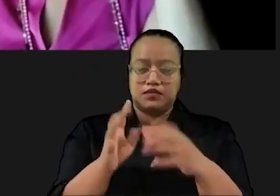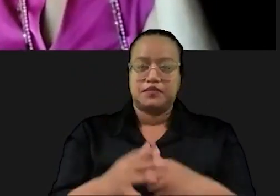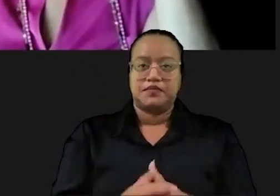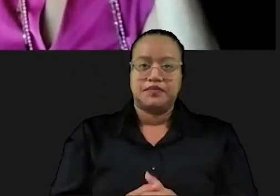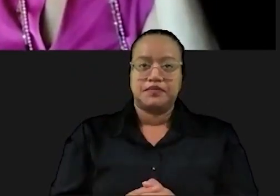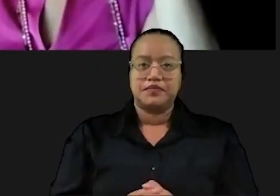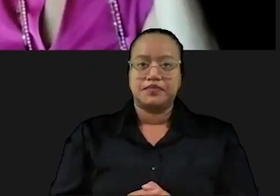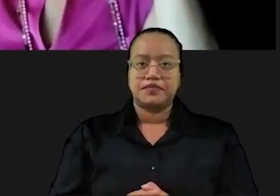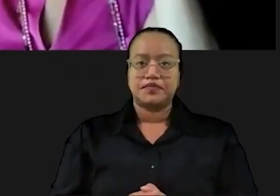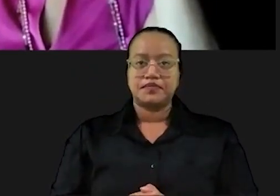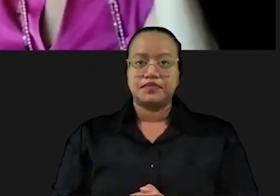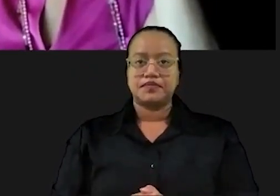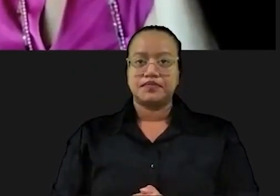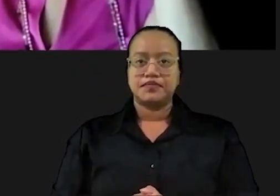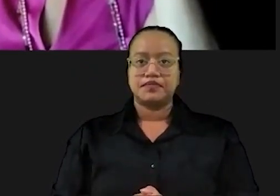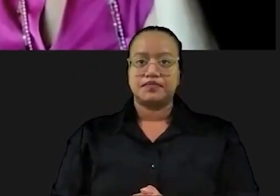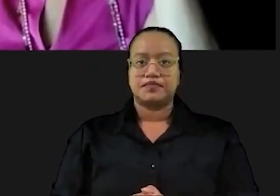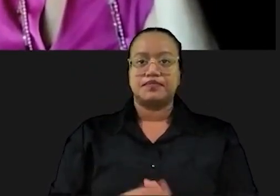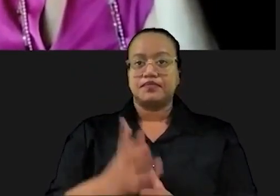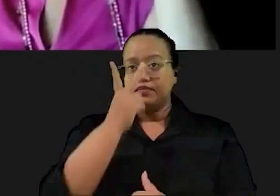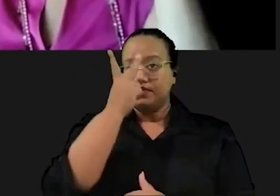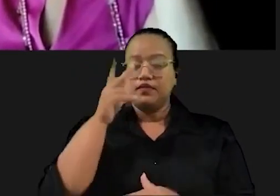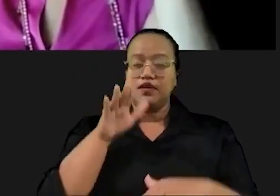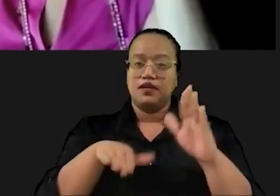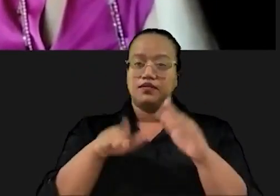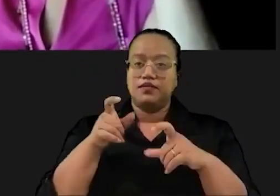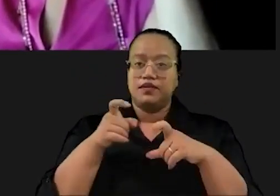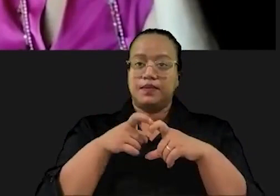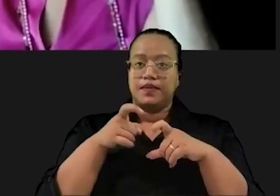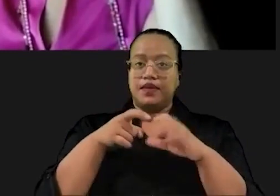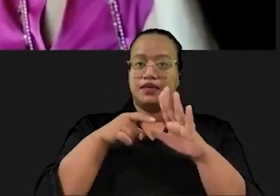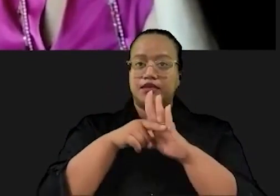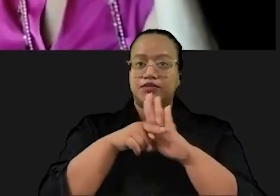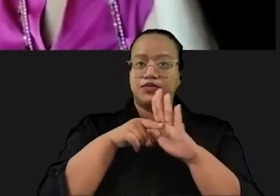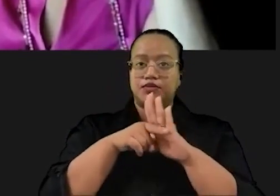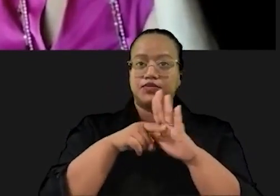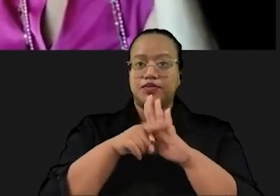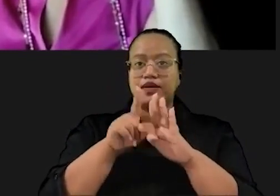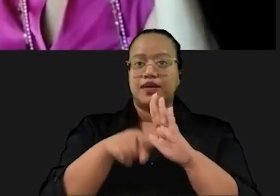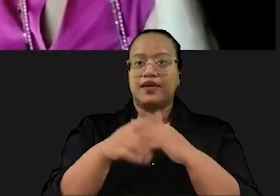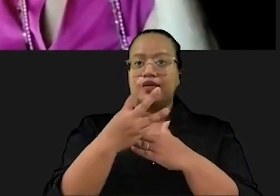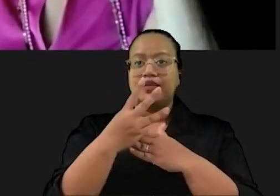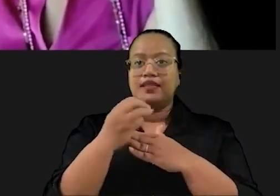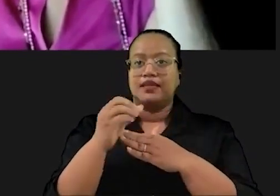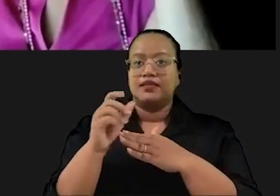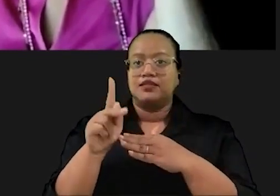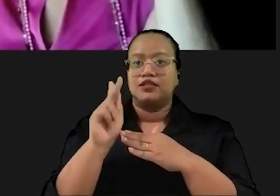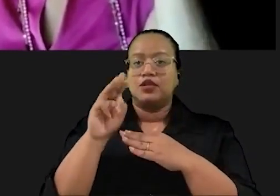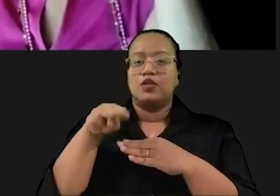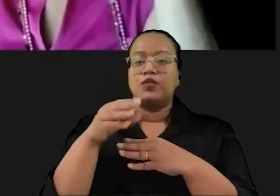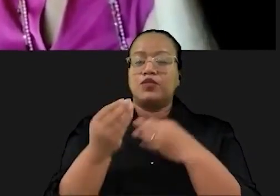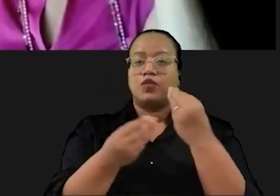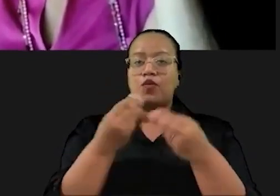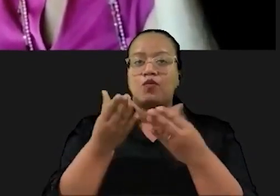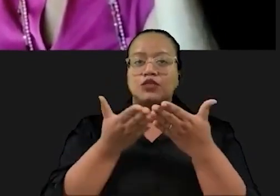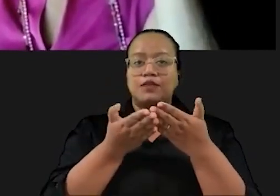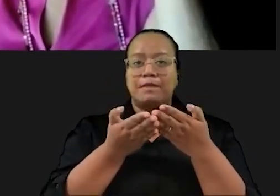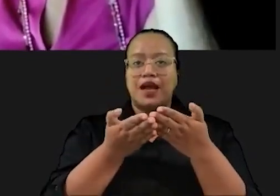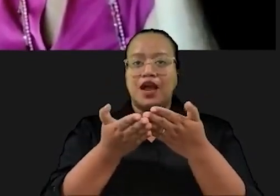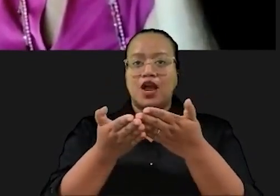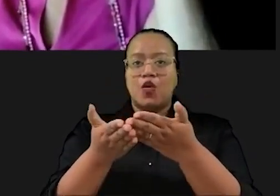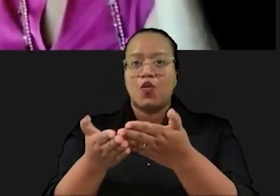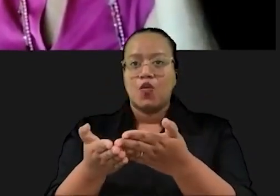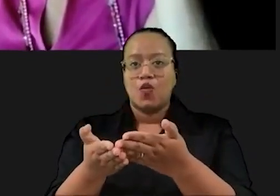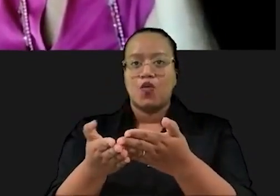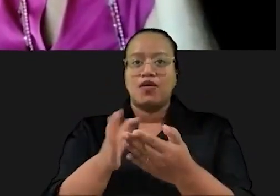uma perícia médica, às vezes a 300 quilômetros de barco, e aí sai com o braço com problema, volta sem a